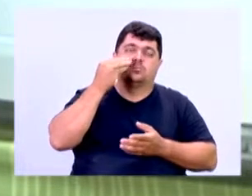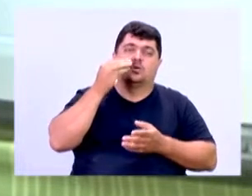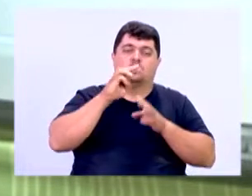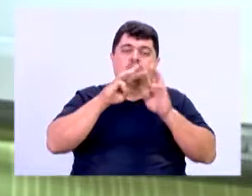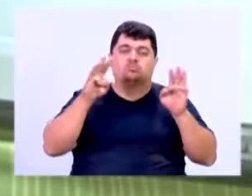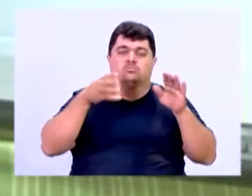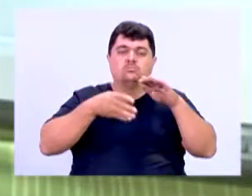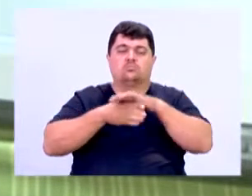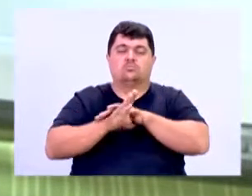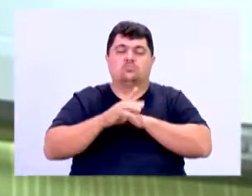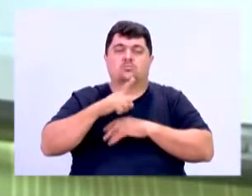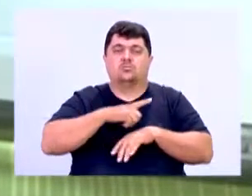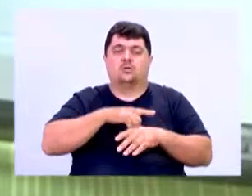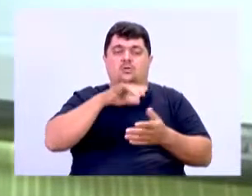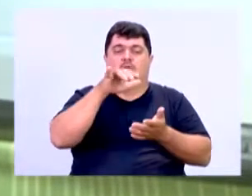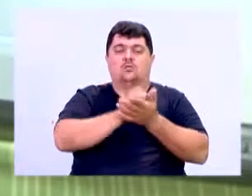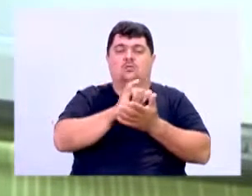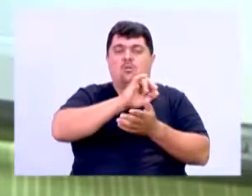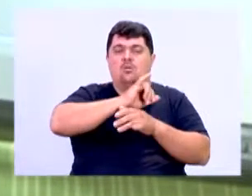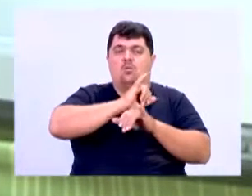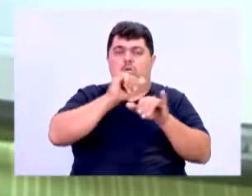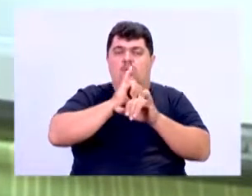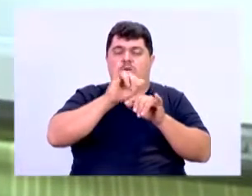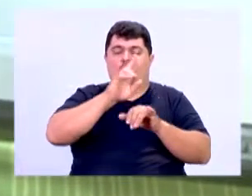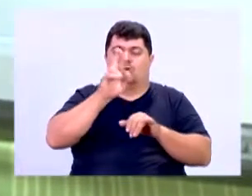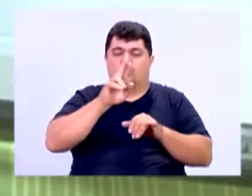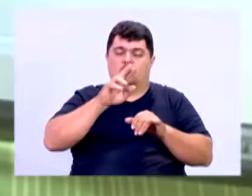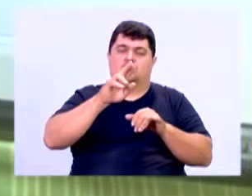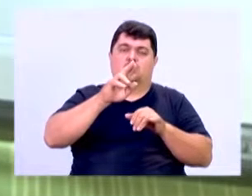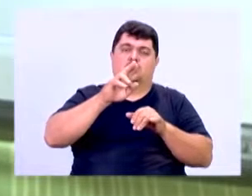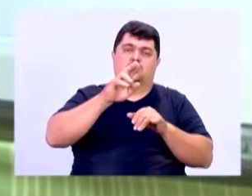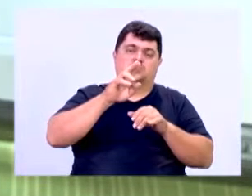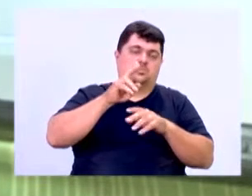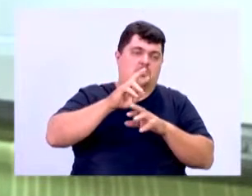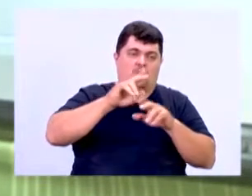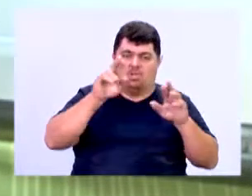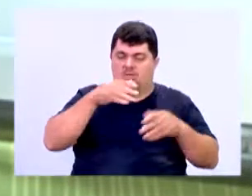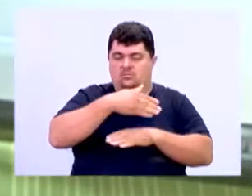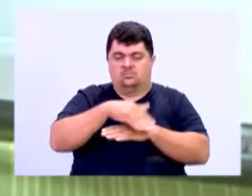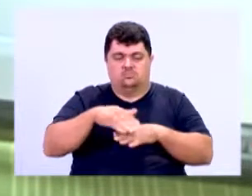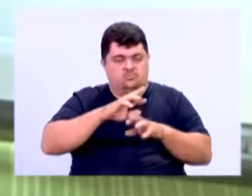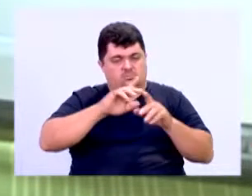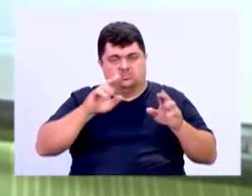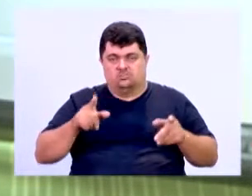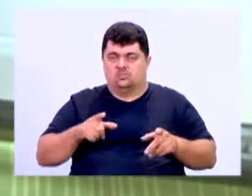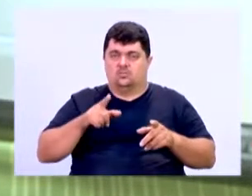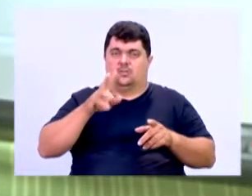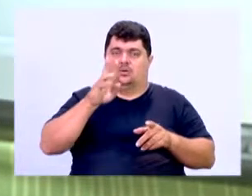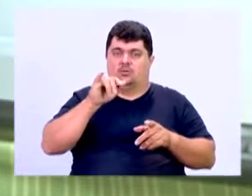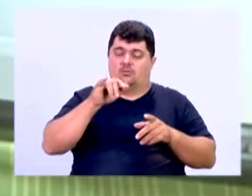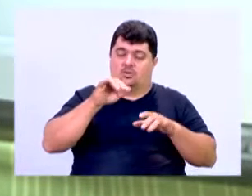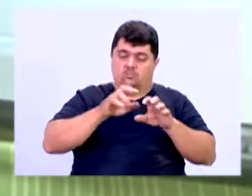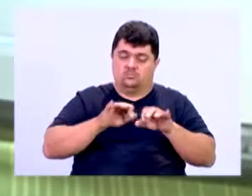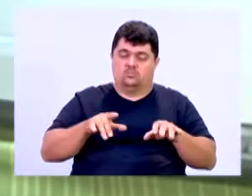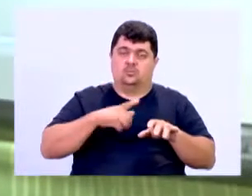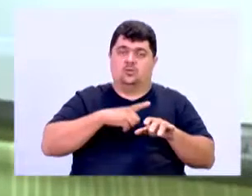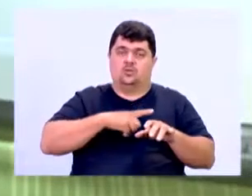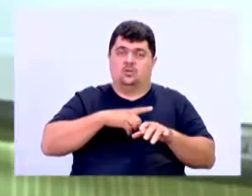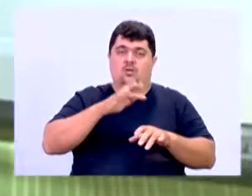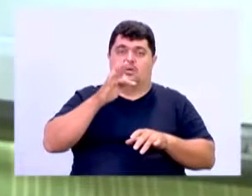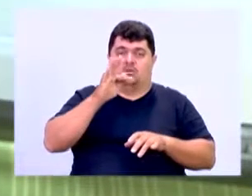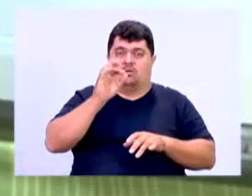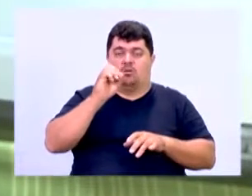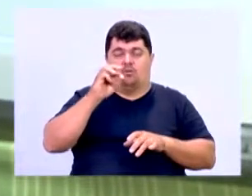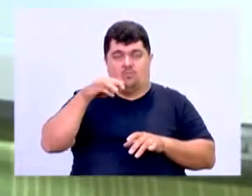site, você tem que cadastrar suas informações, nome, endereço, tudo aquilo. Aquilo que você vai digitar, ele tem uma forma